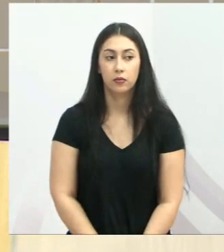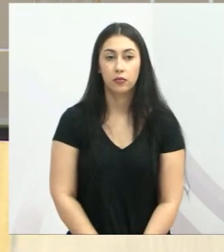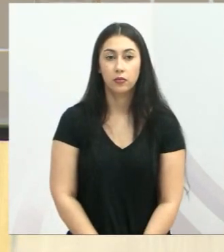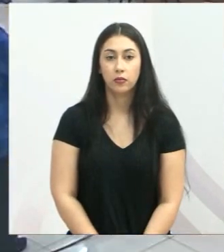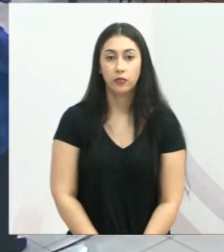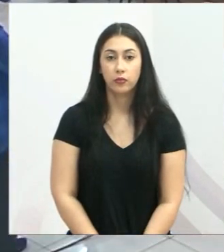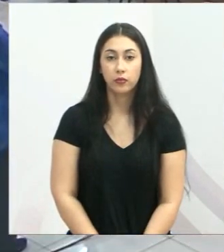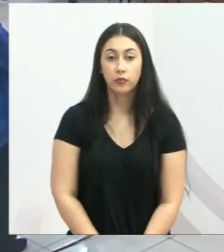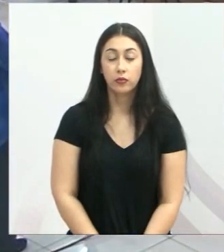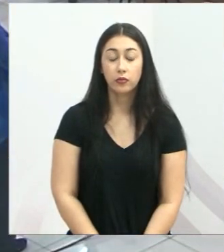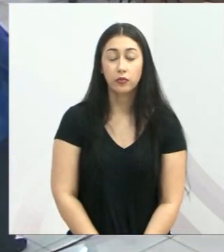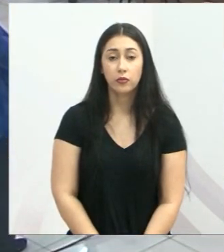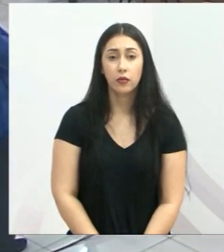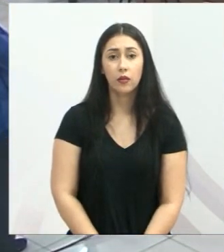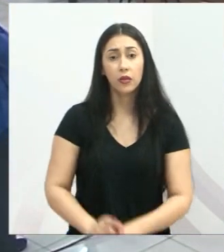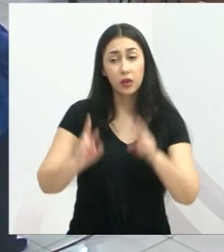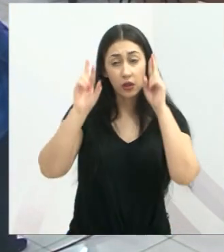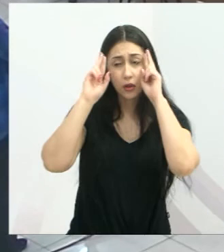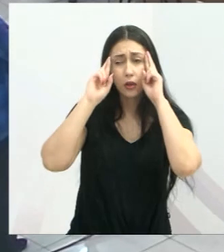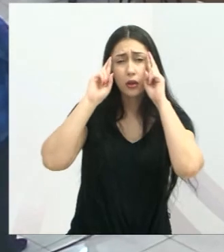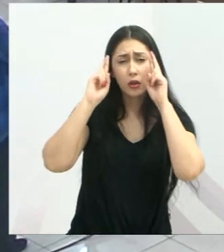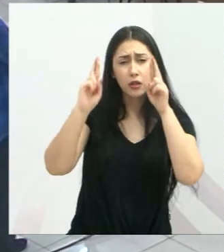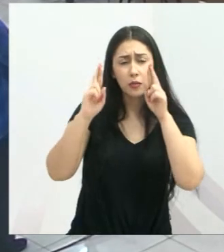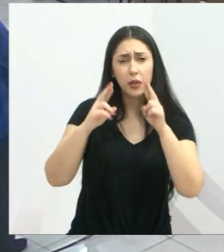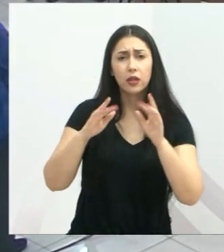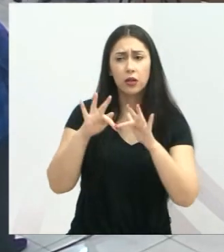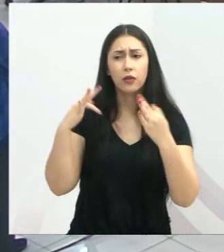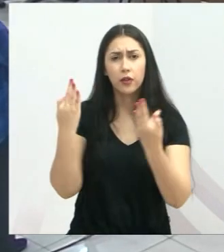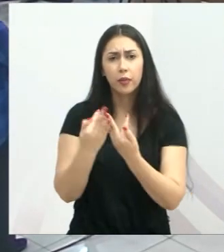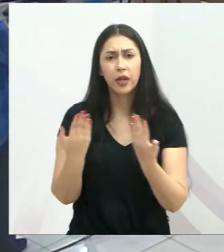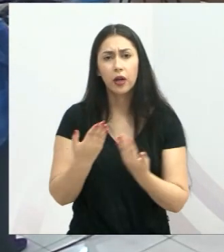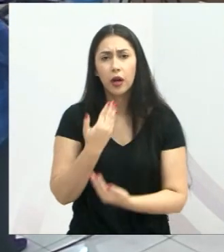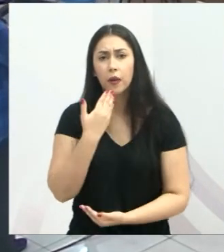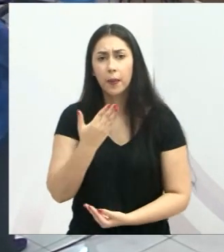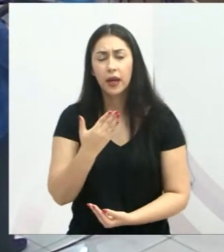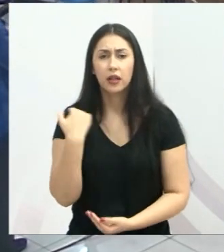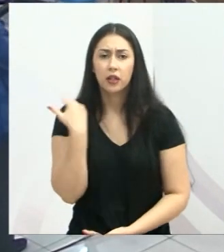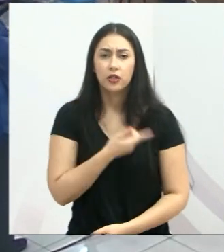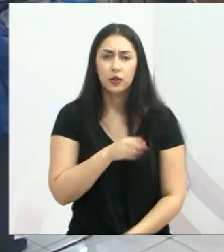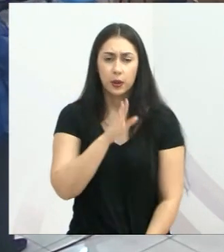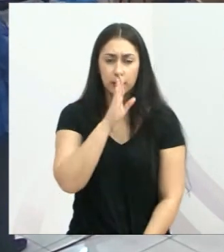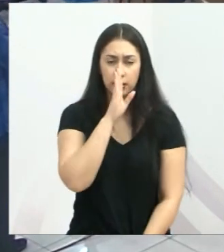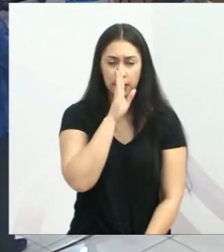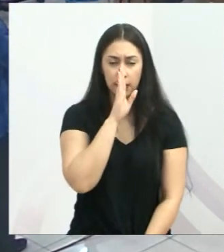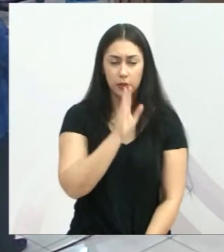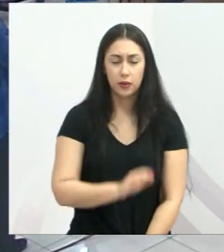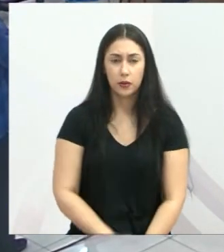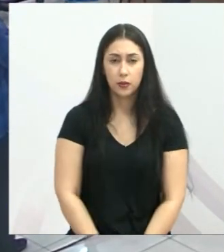Em memória dos entes queridos, convido a todos que façamos alguns instantes de silêncio.